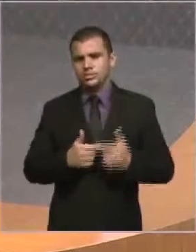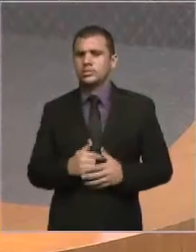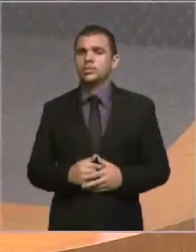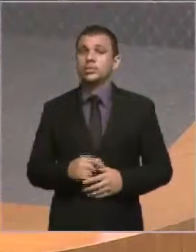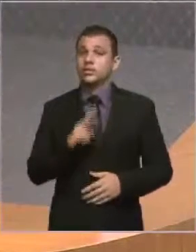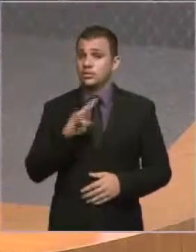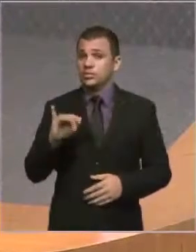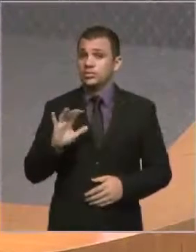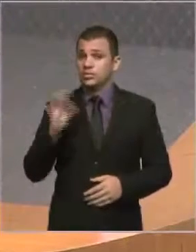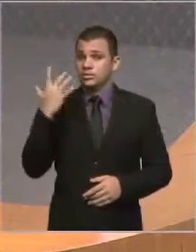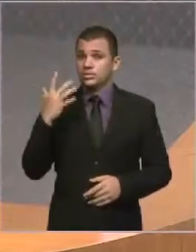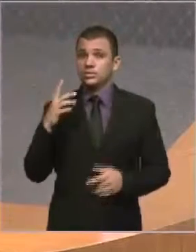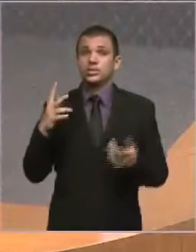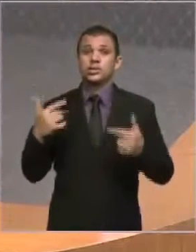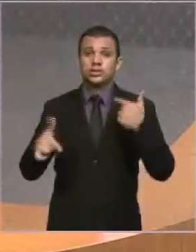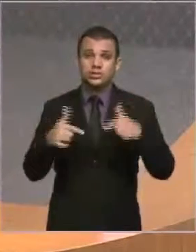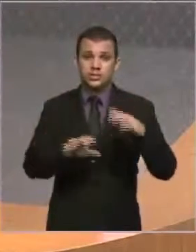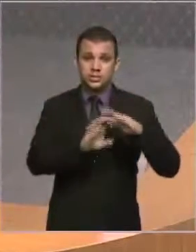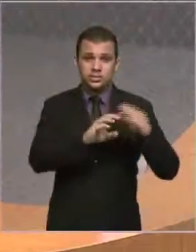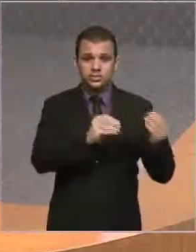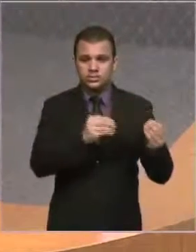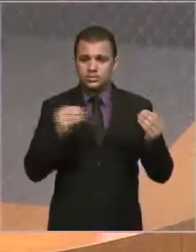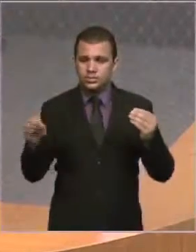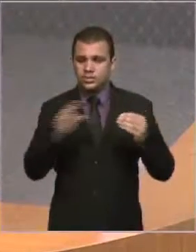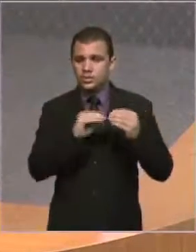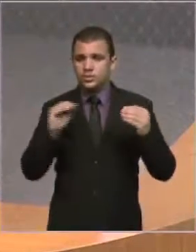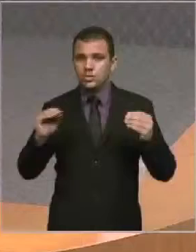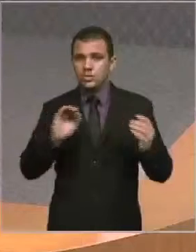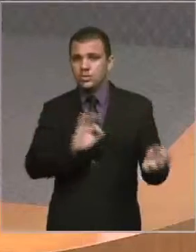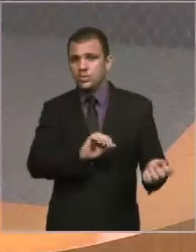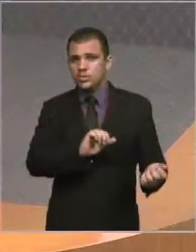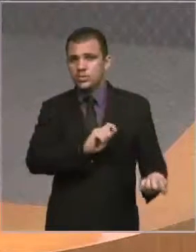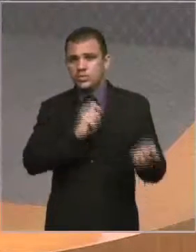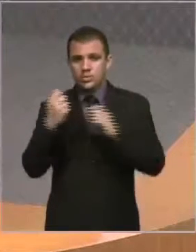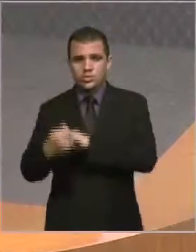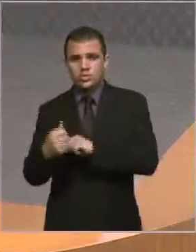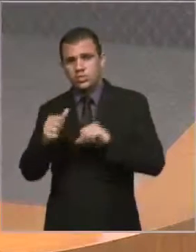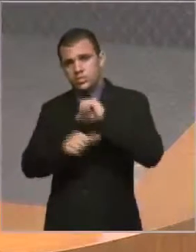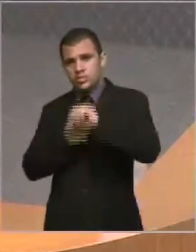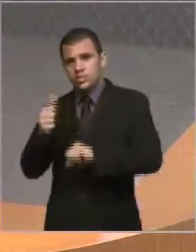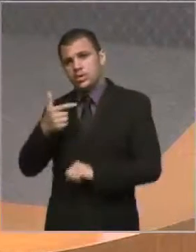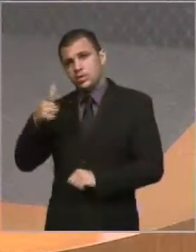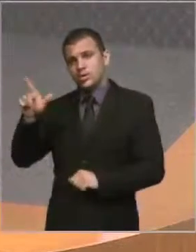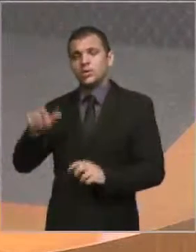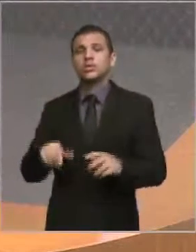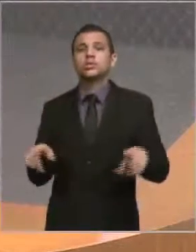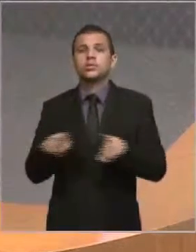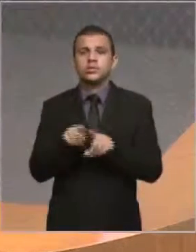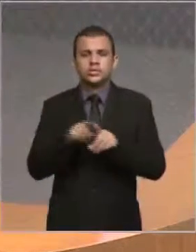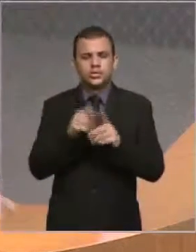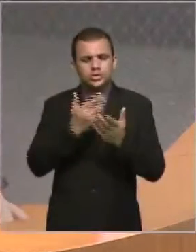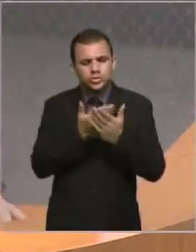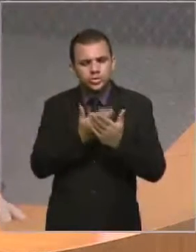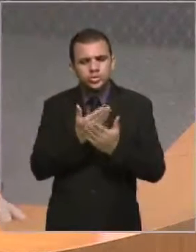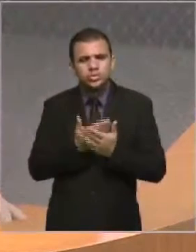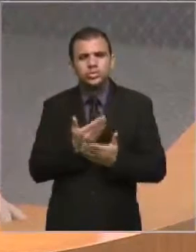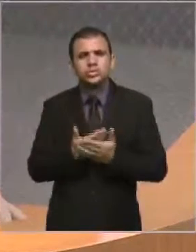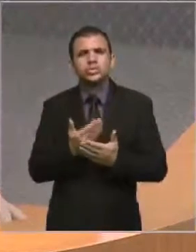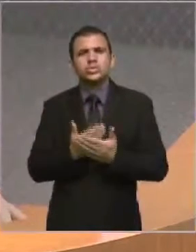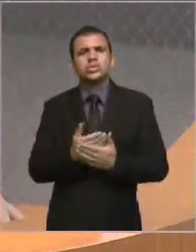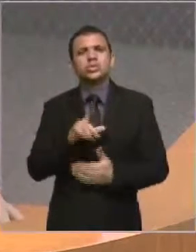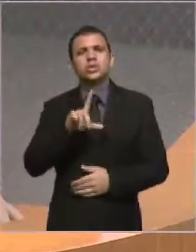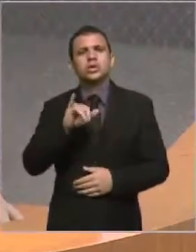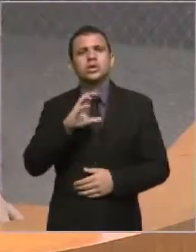acontecer a transição dos serviços, a elaboração dos estudos para a licitação, a realização de licitação em até 8